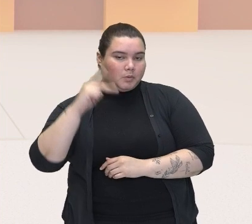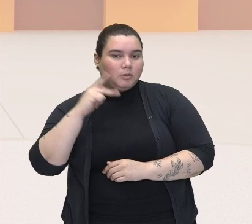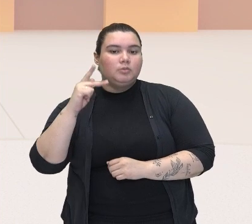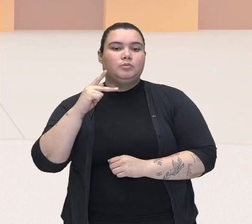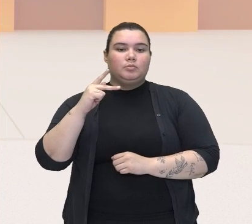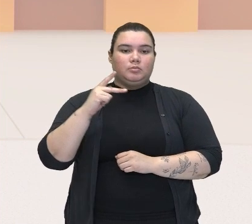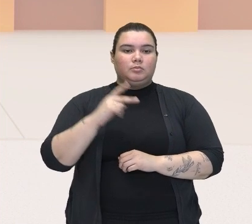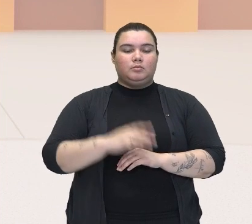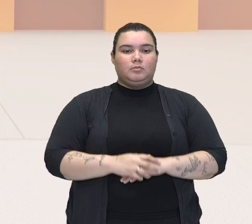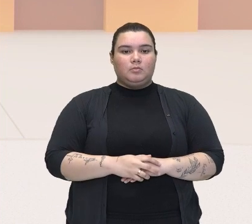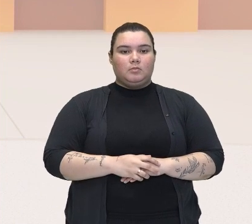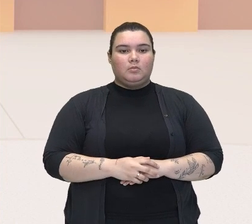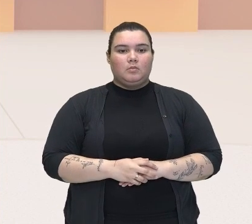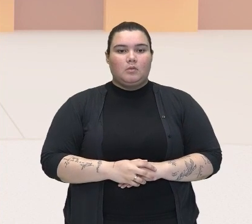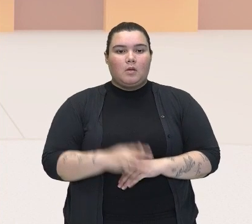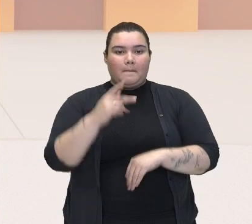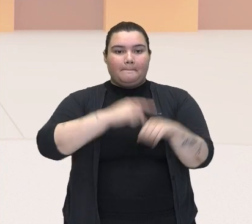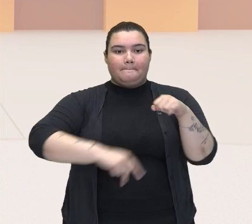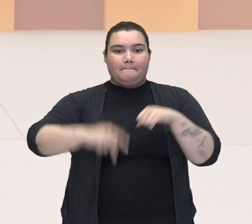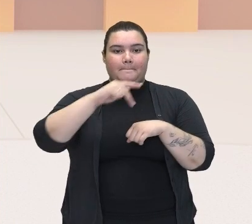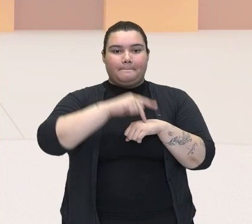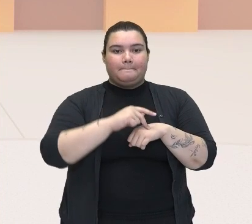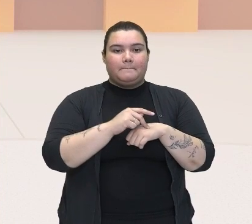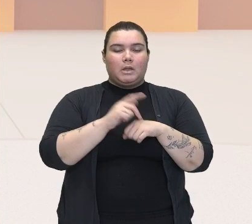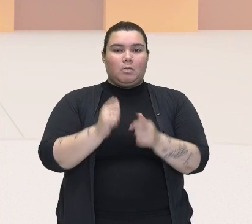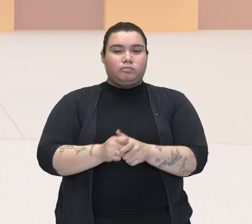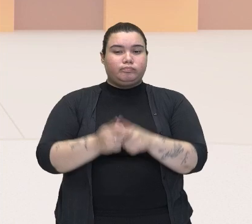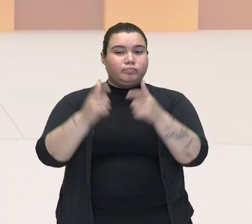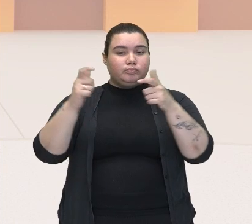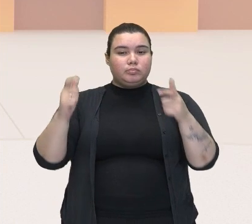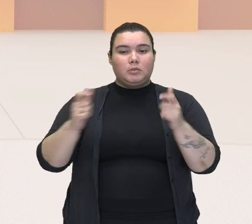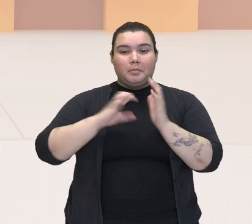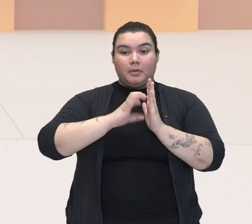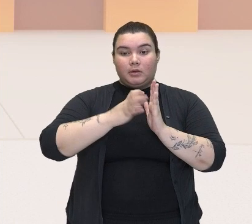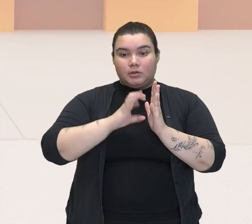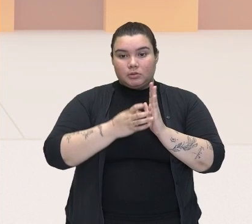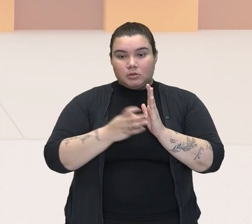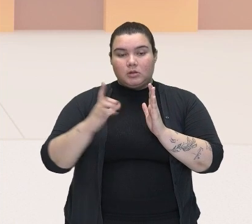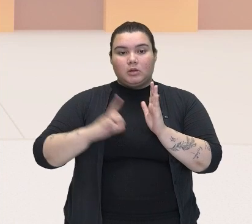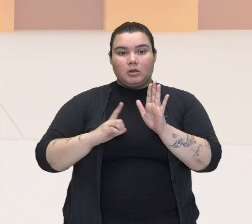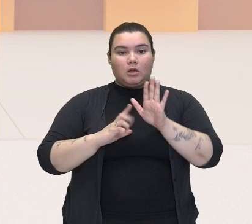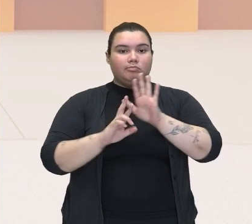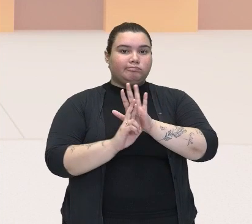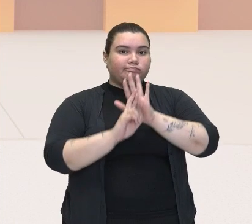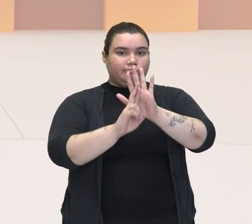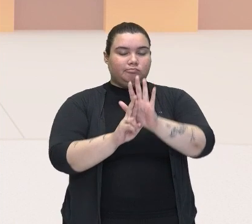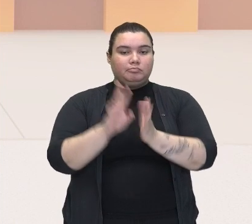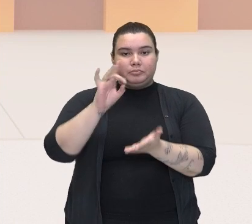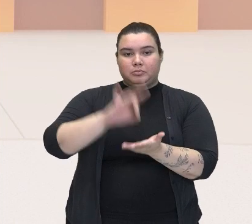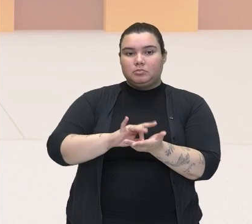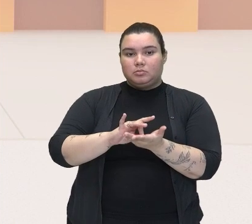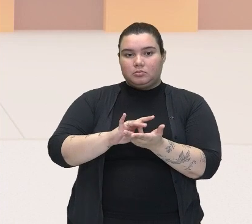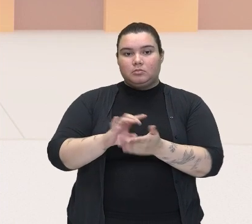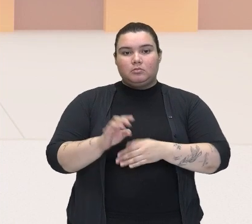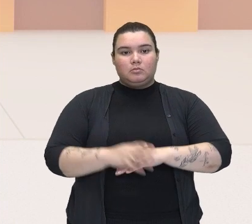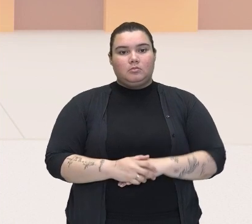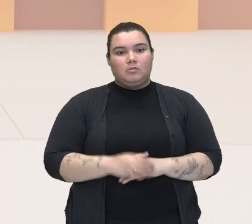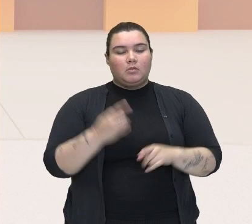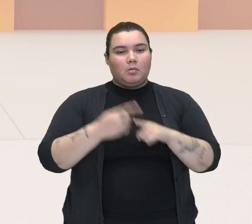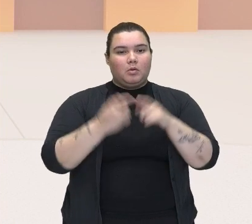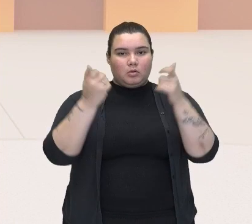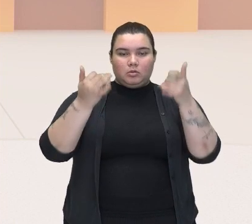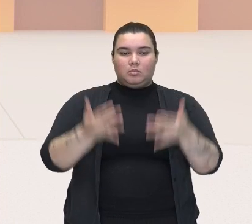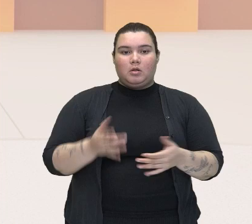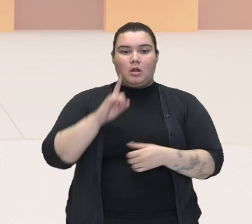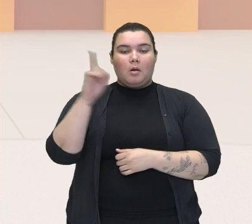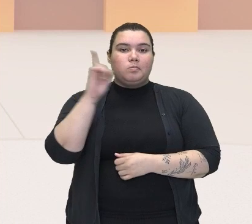que é o país que tem uma maior quantidade de partidos e tem representatividade, porque, como nós falamos, nos